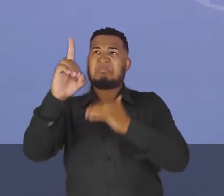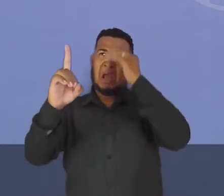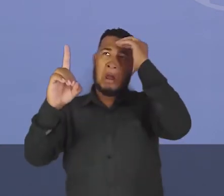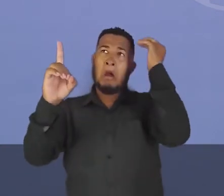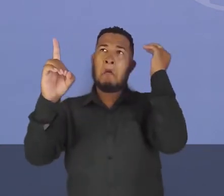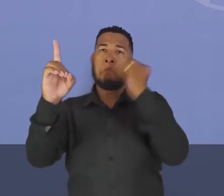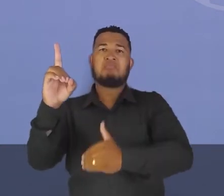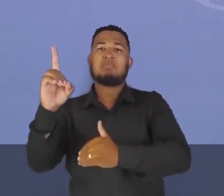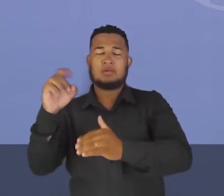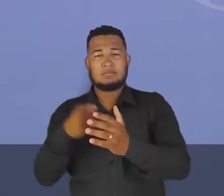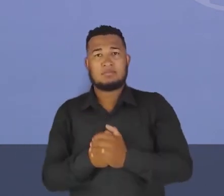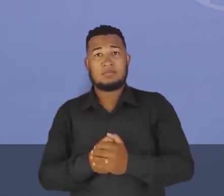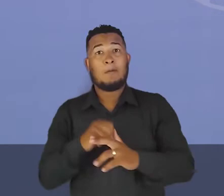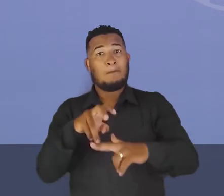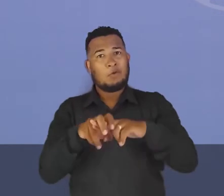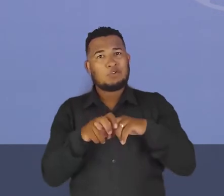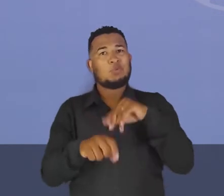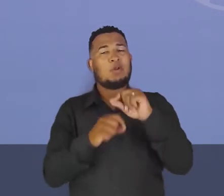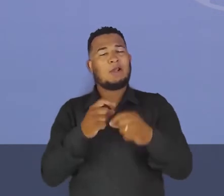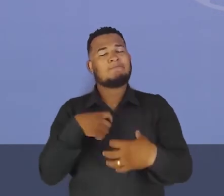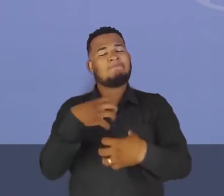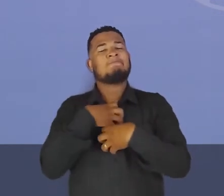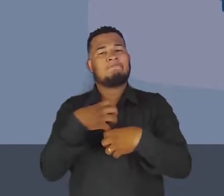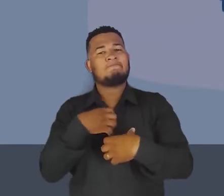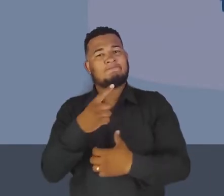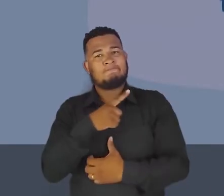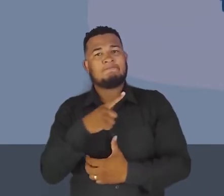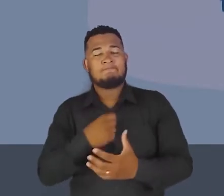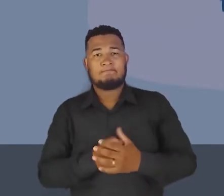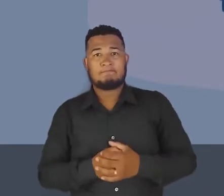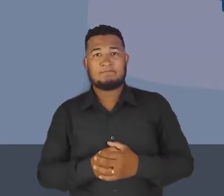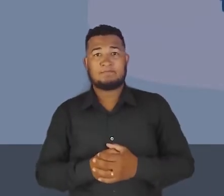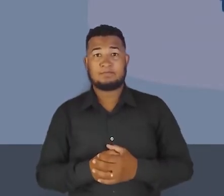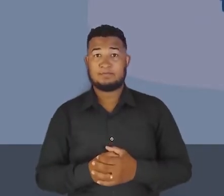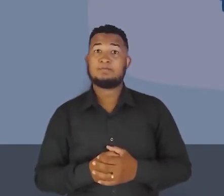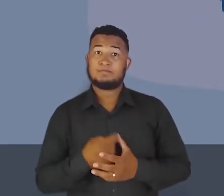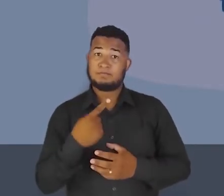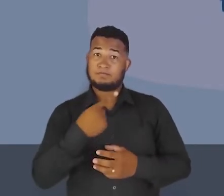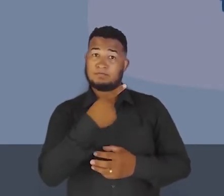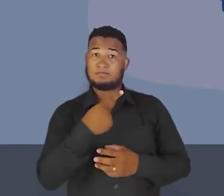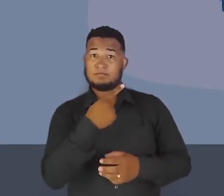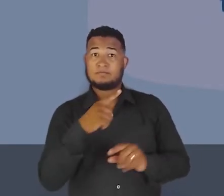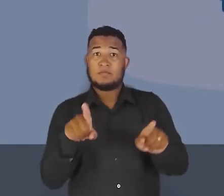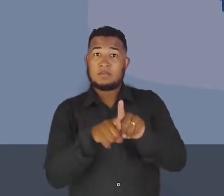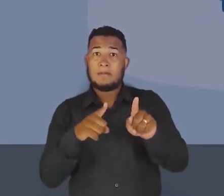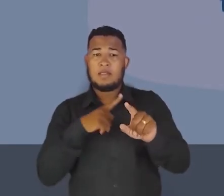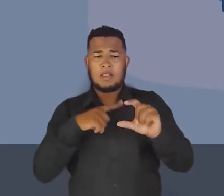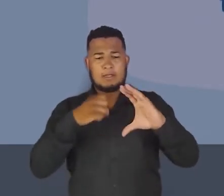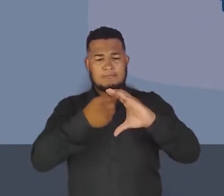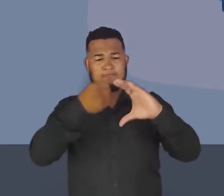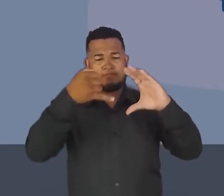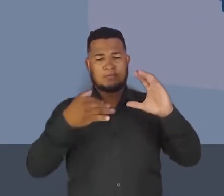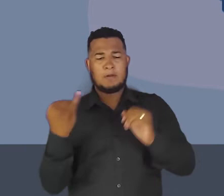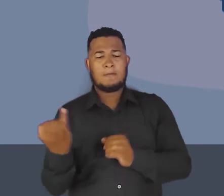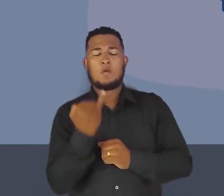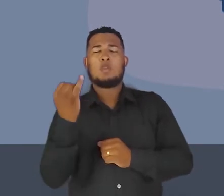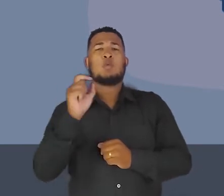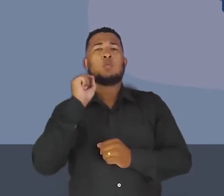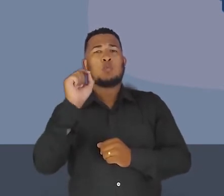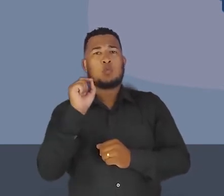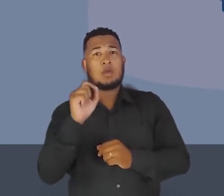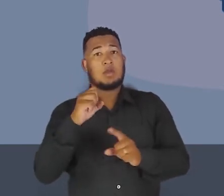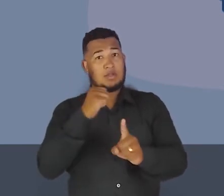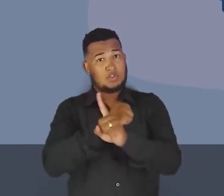é essa visão que permanece. E, voltando lá no slide, nós tínhamos uma outra característica importante, que era o fato de